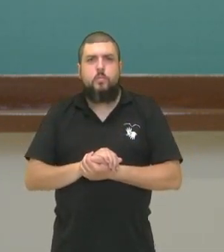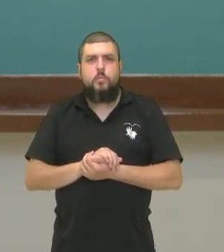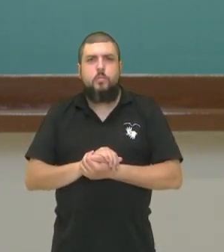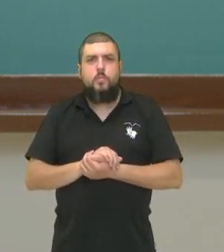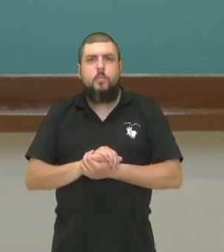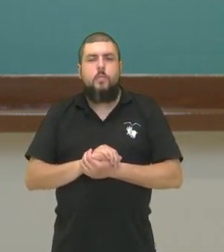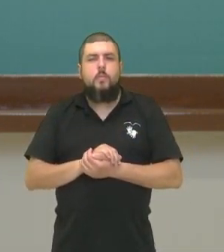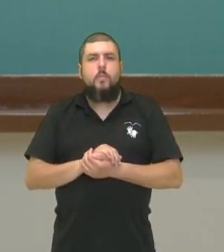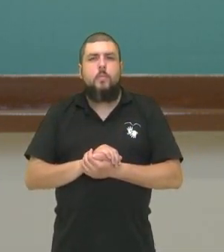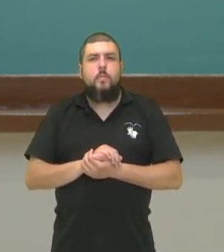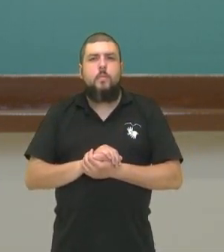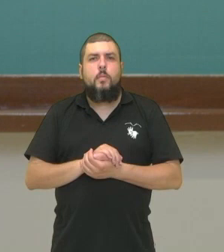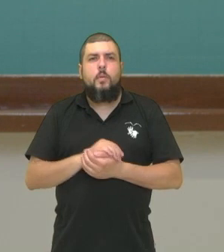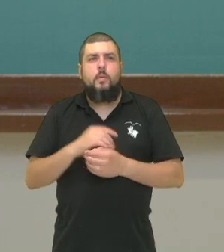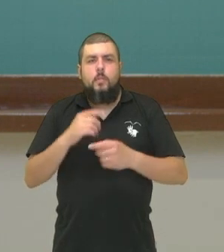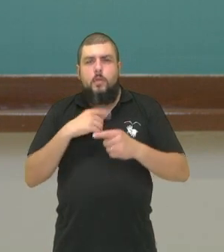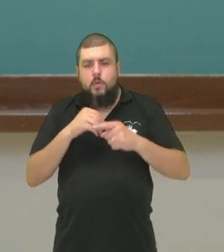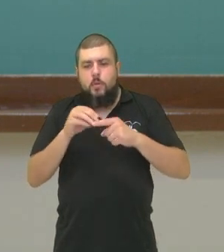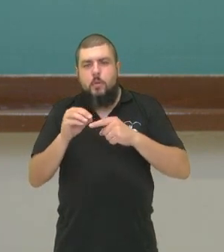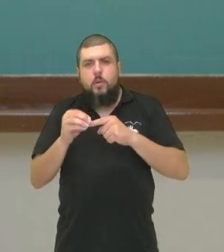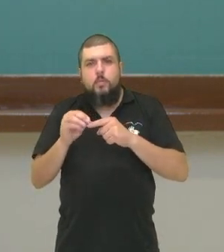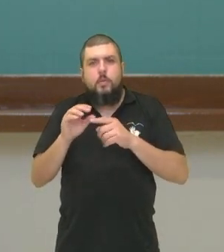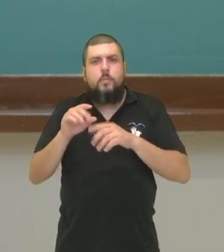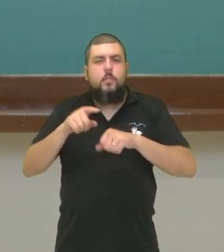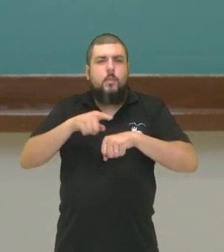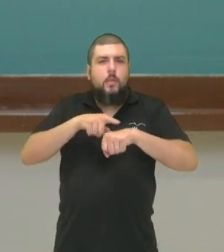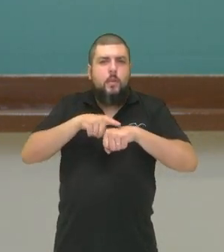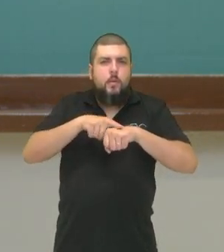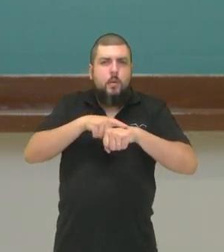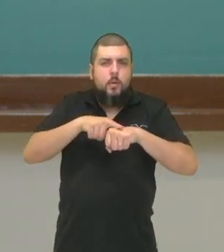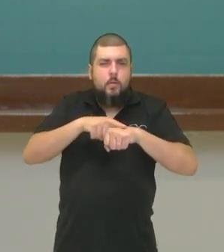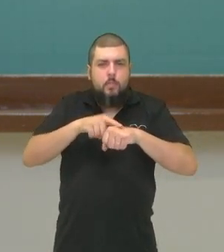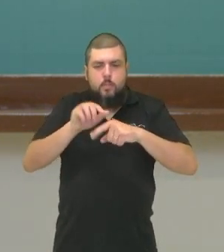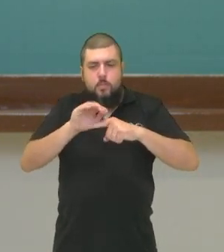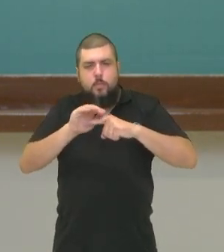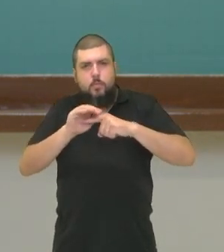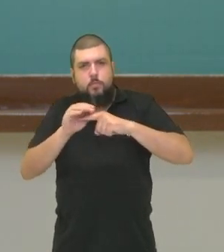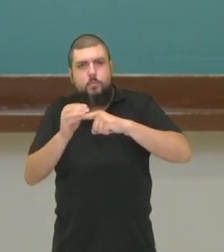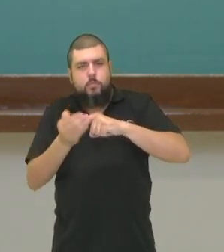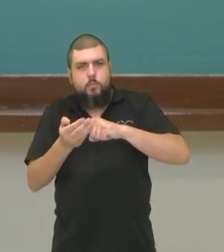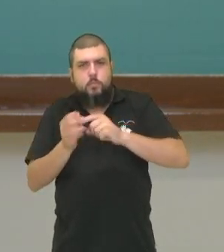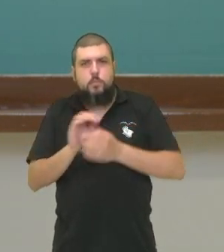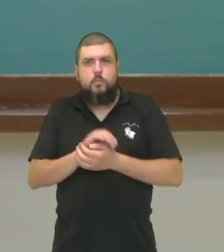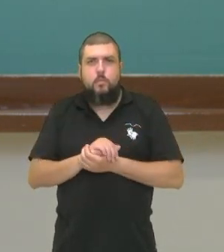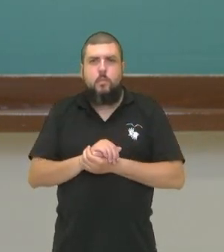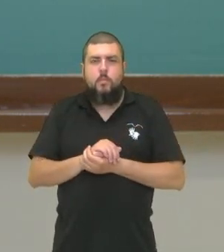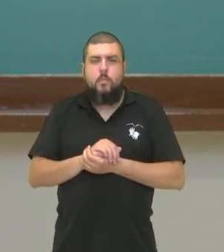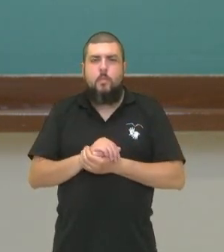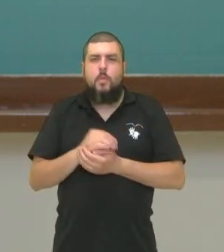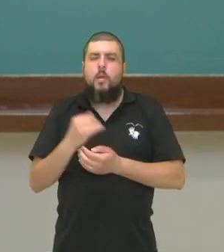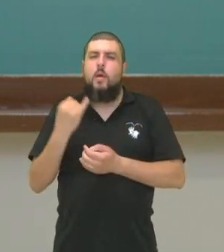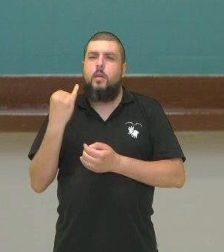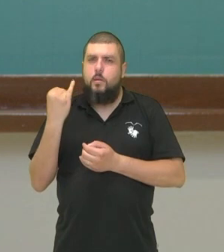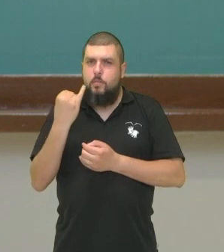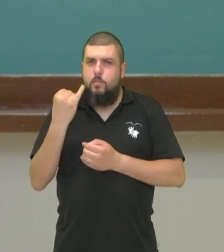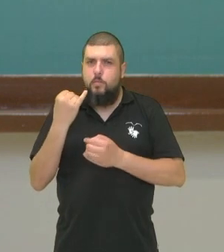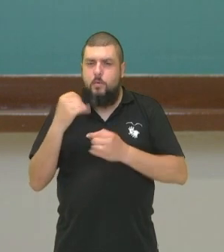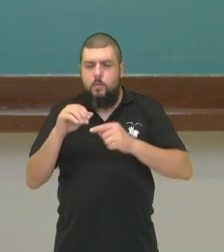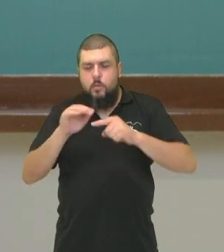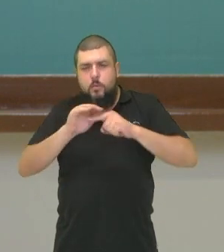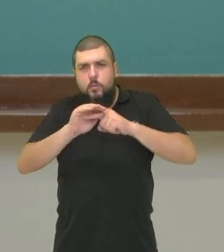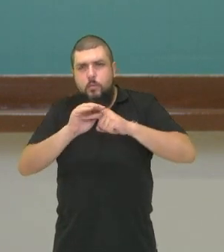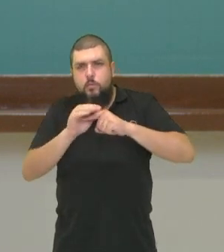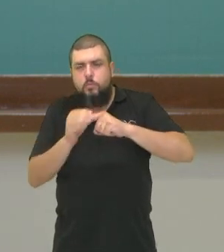região aqui nós temos o prepúcio, que é uma pele que recobre a glande. É muito importante que mantenha essa região